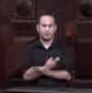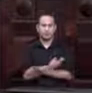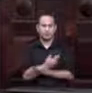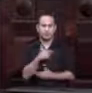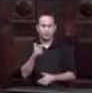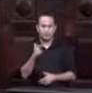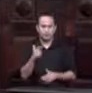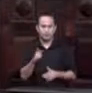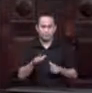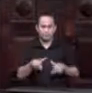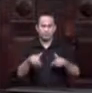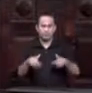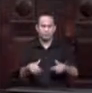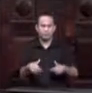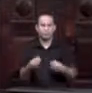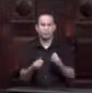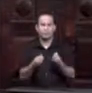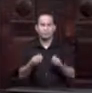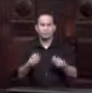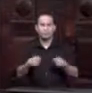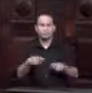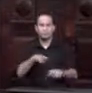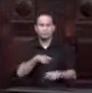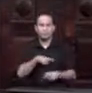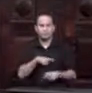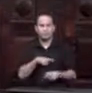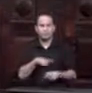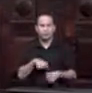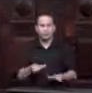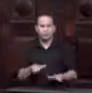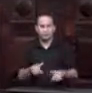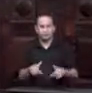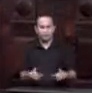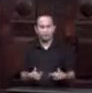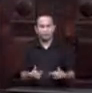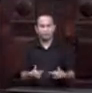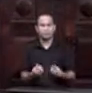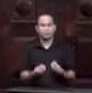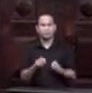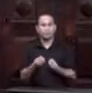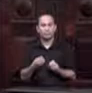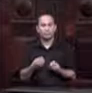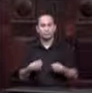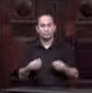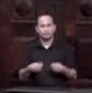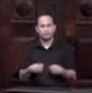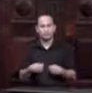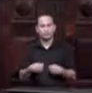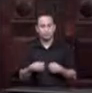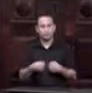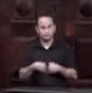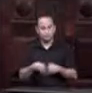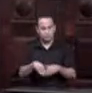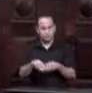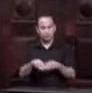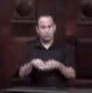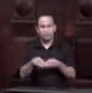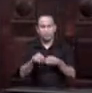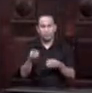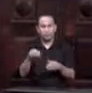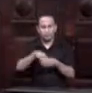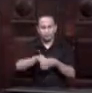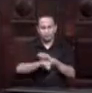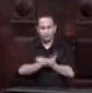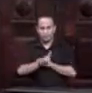austeridade sobre quem deveria ter. Esses vão continuar com ampla folga nesse momento. Por isso, o encaminhamento é do voto não, pelo